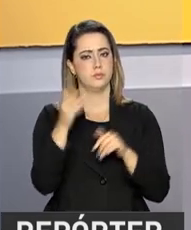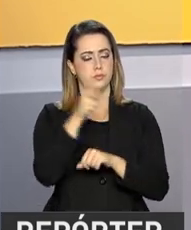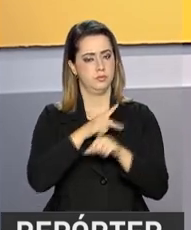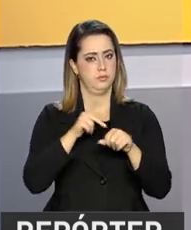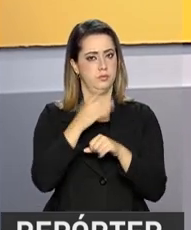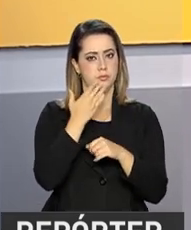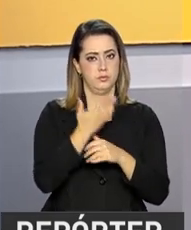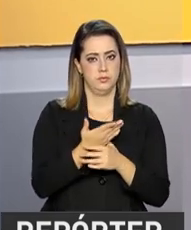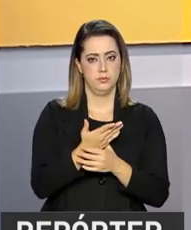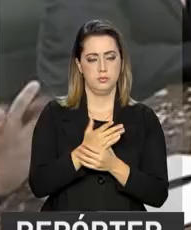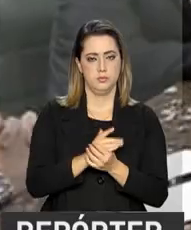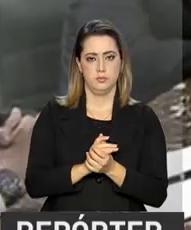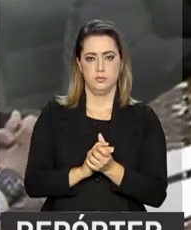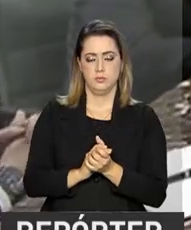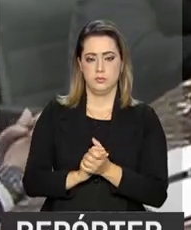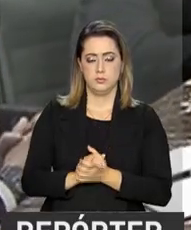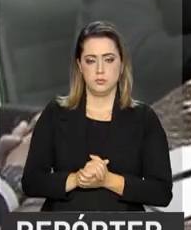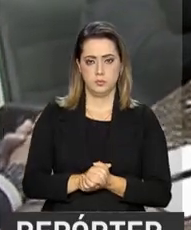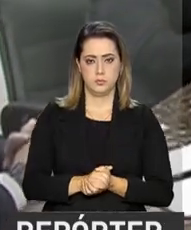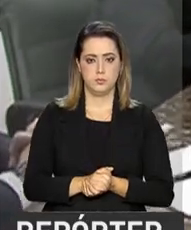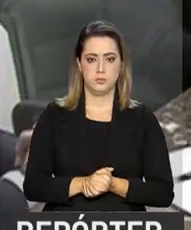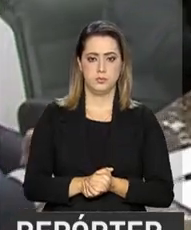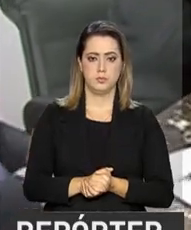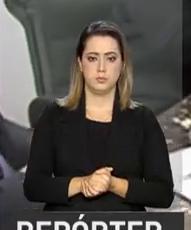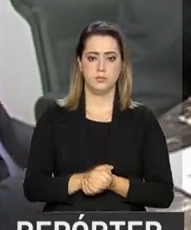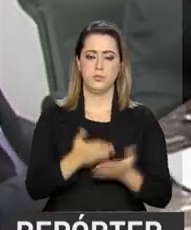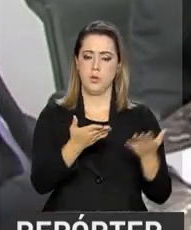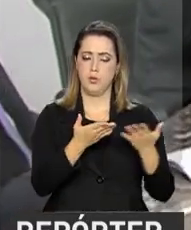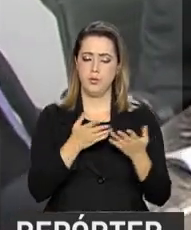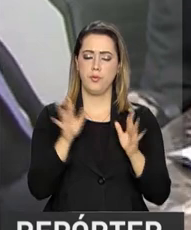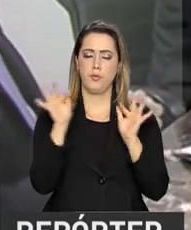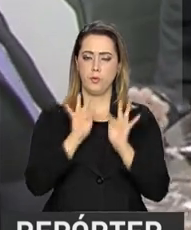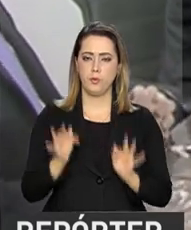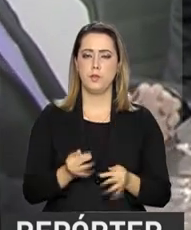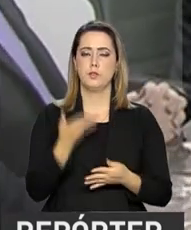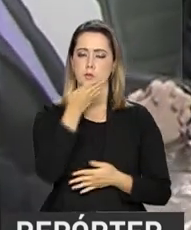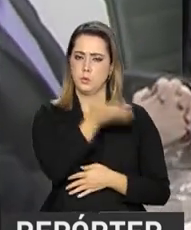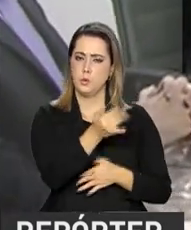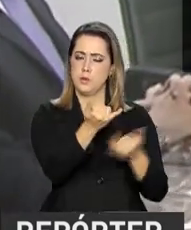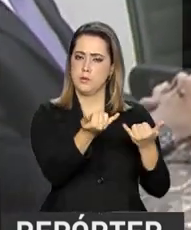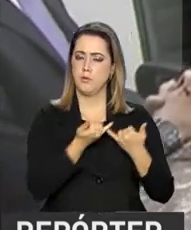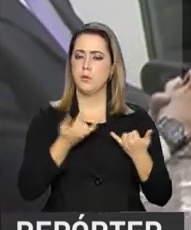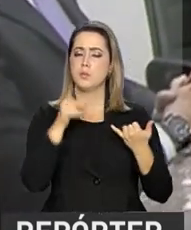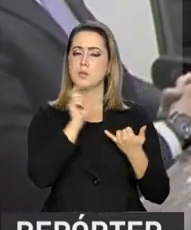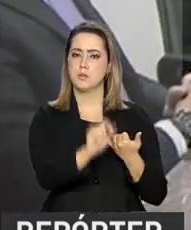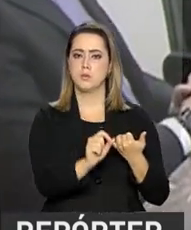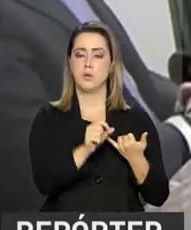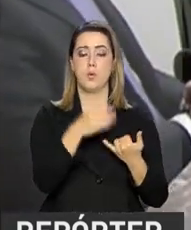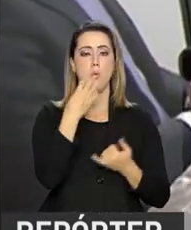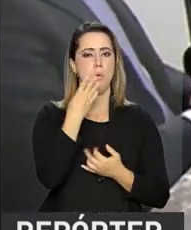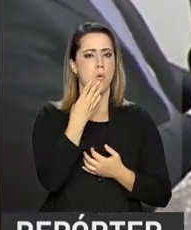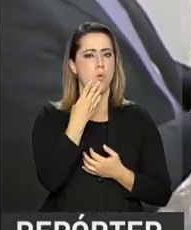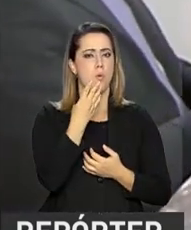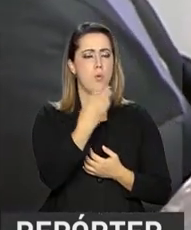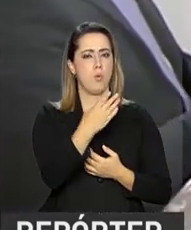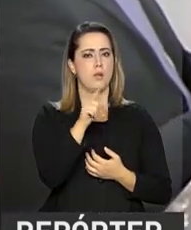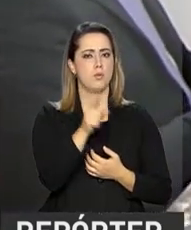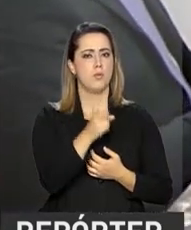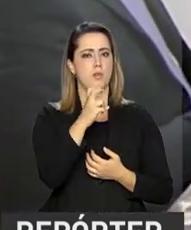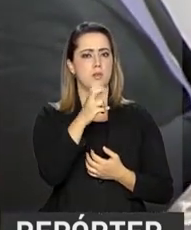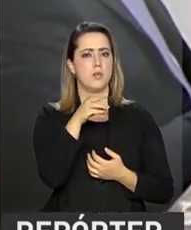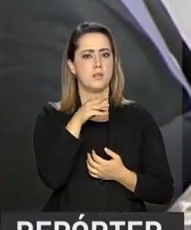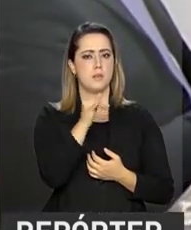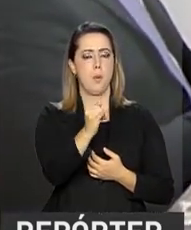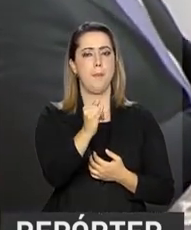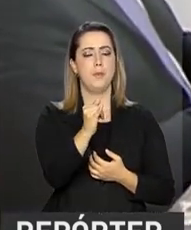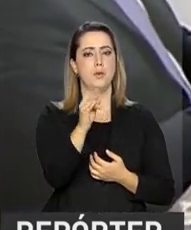no país. Eu recebo muita satisfação essa informação, porque são 4 milhões e meio, 4